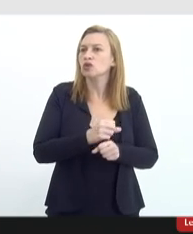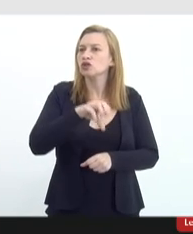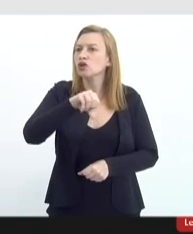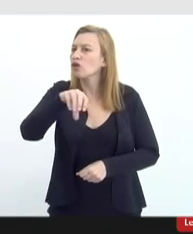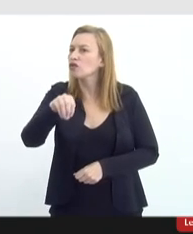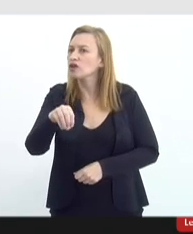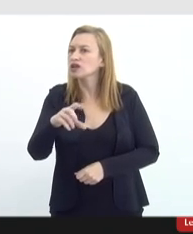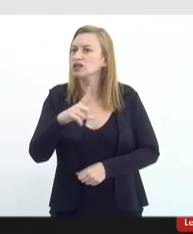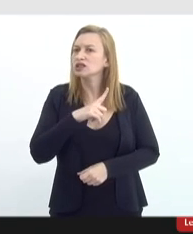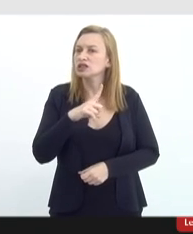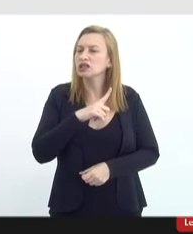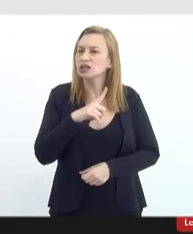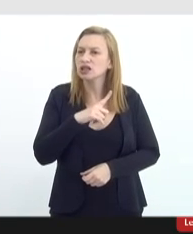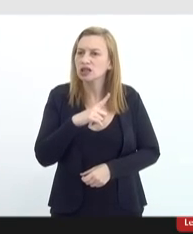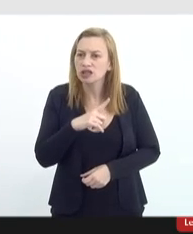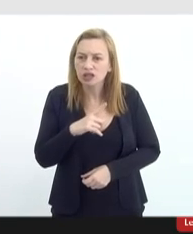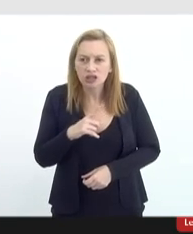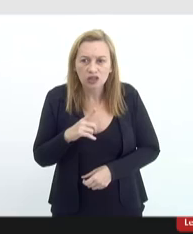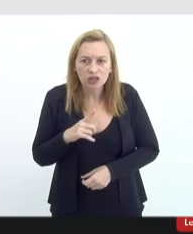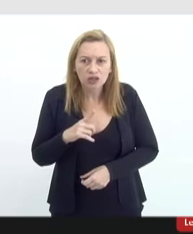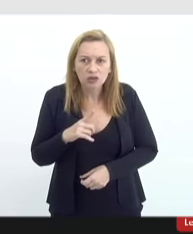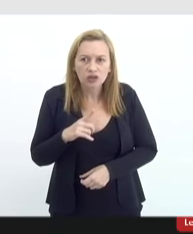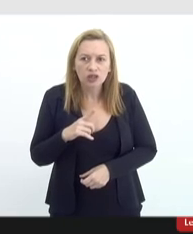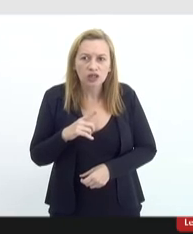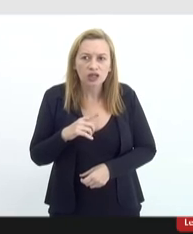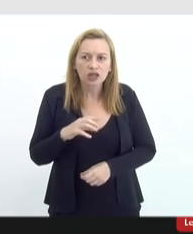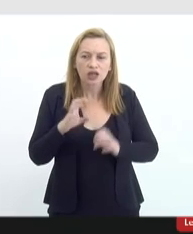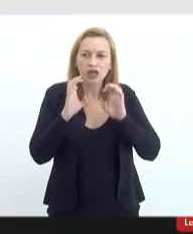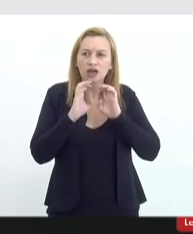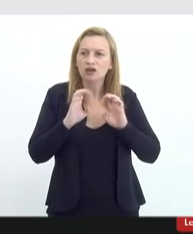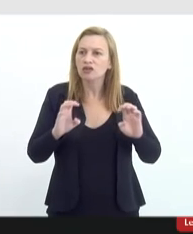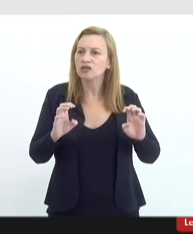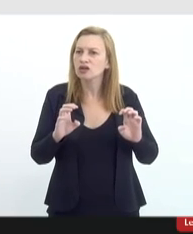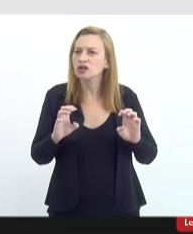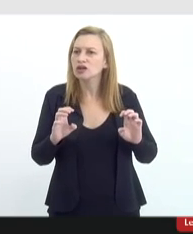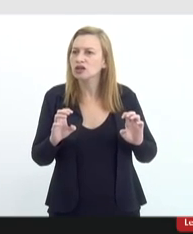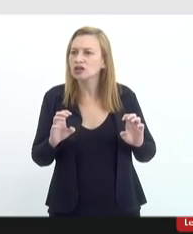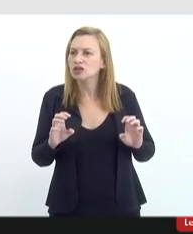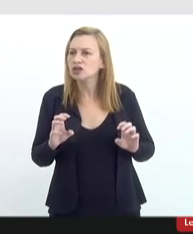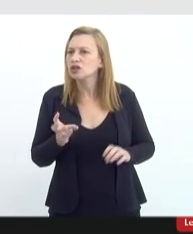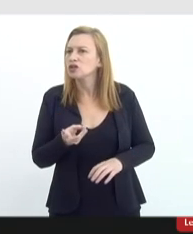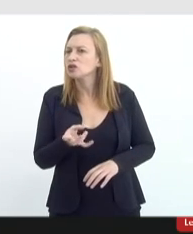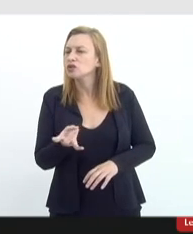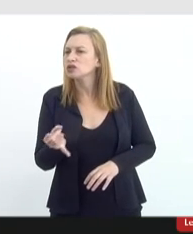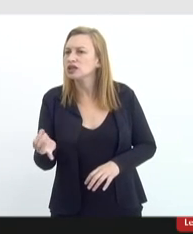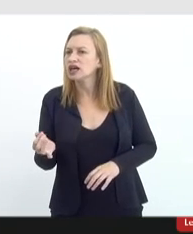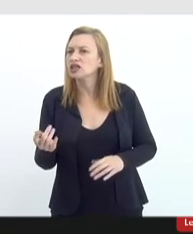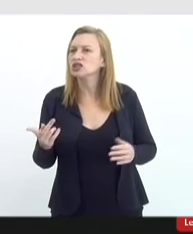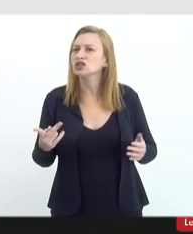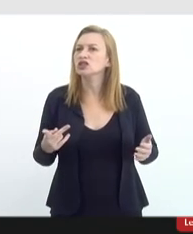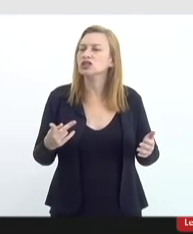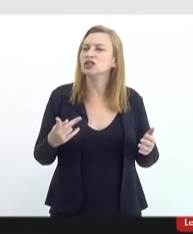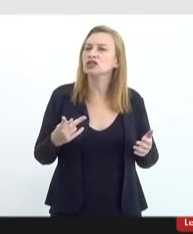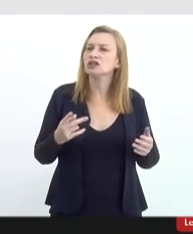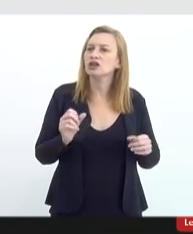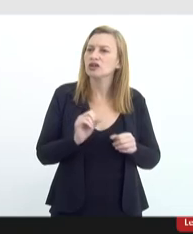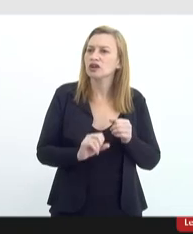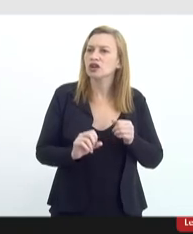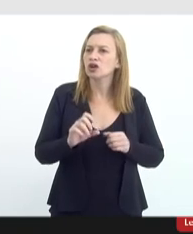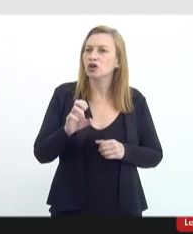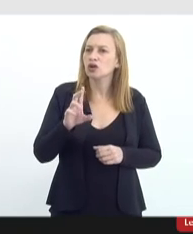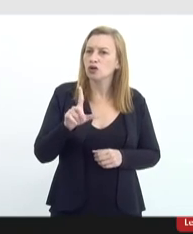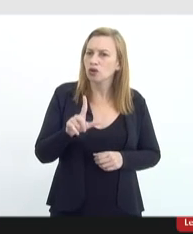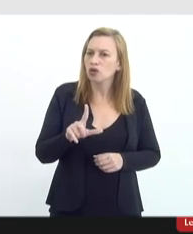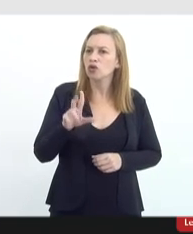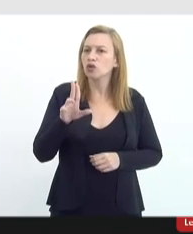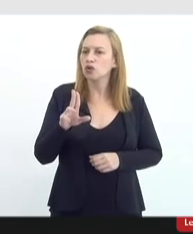gente teve o censo institucional evangélico, que foi uma contagem realizada pelo ISER, né, com a